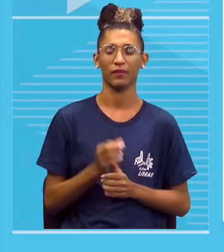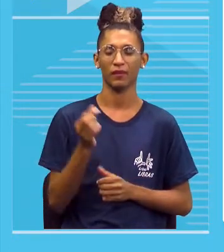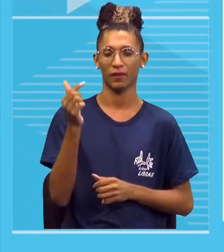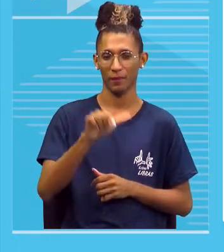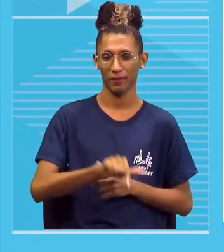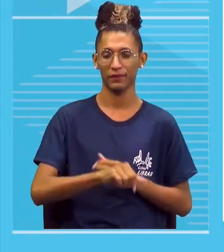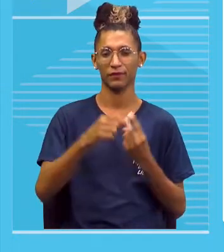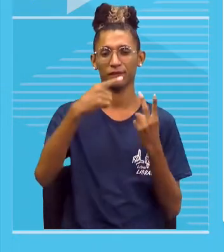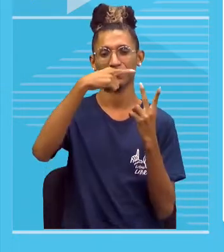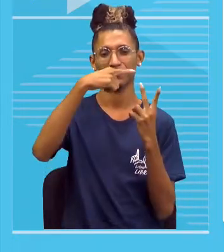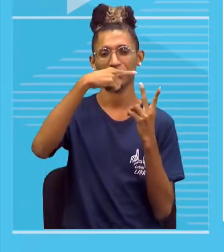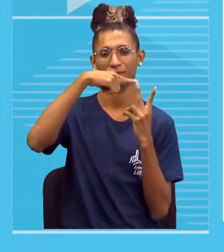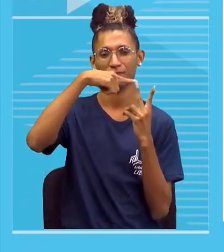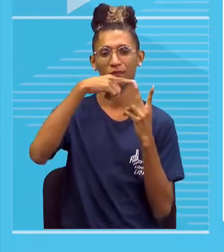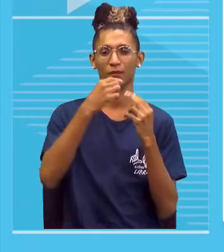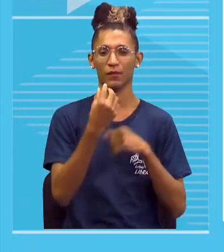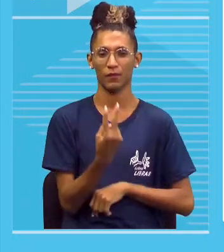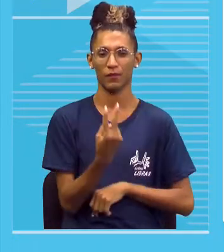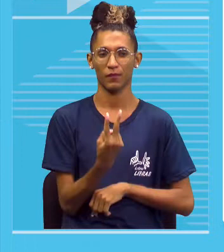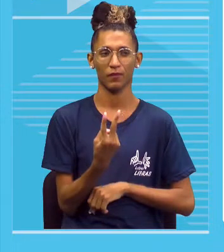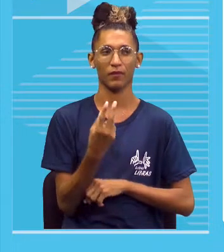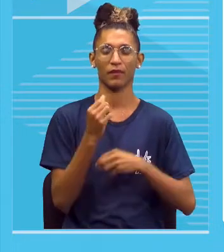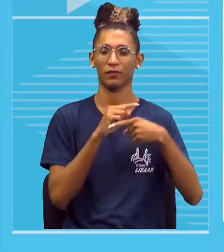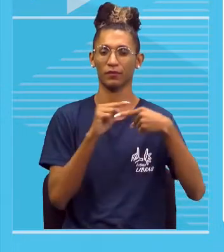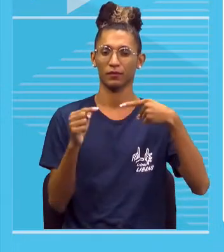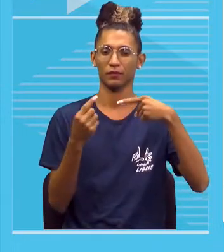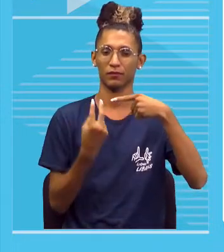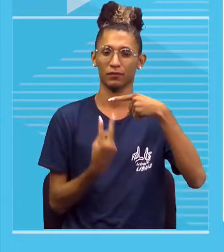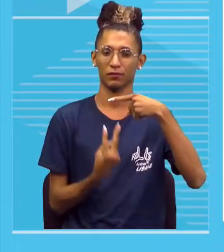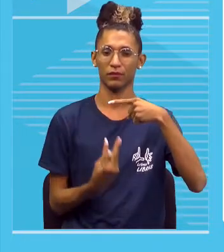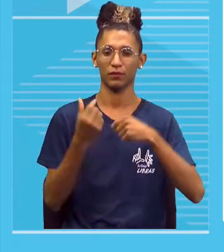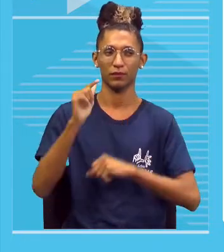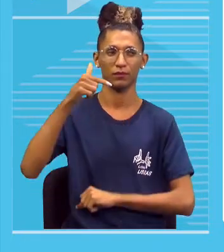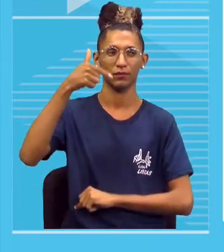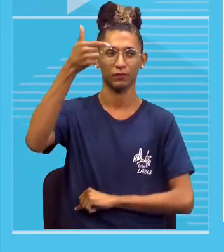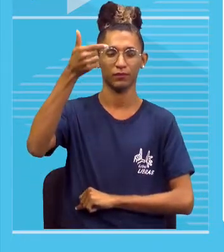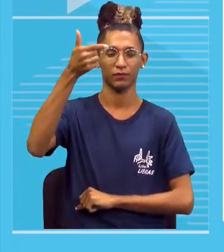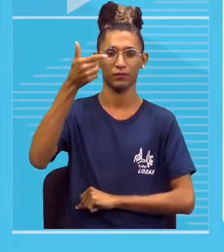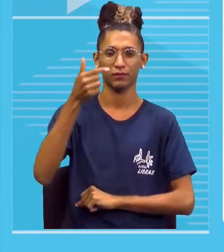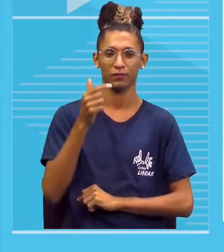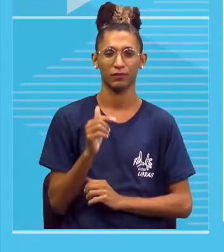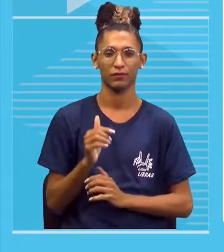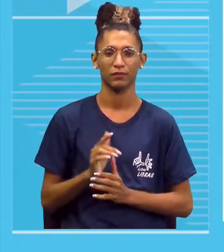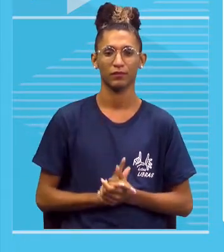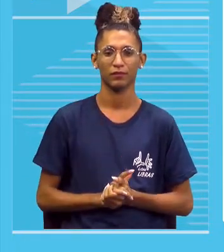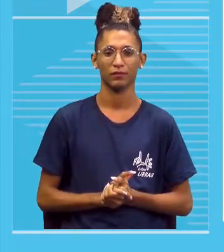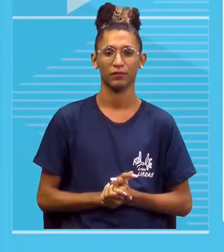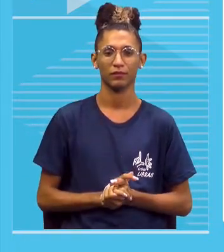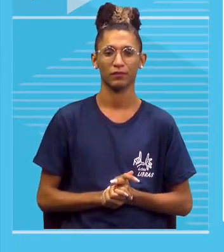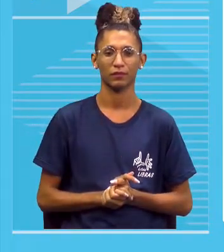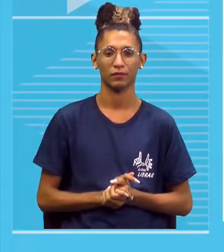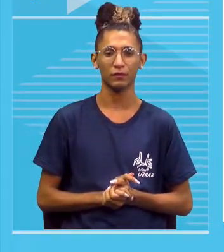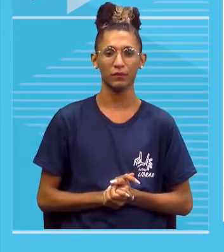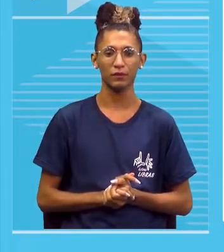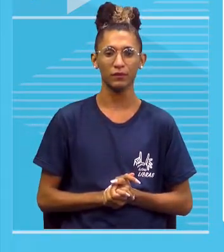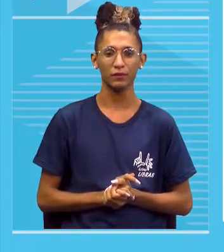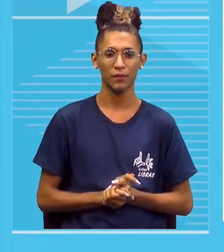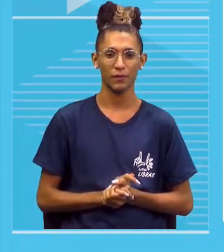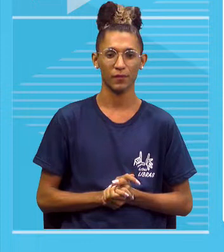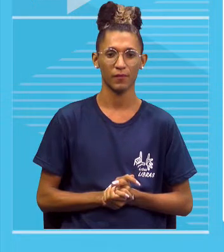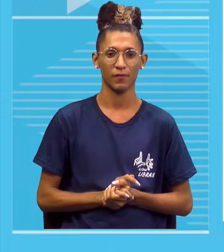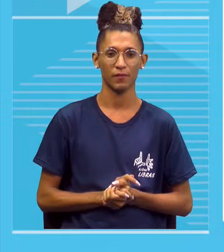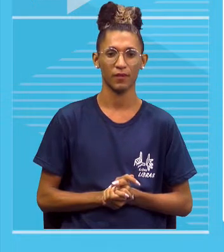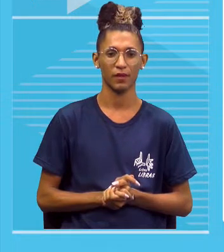aqui raiz de 2 sobre 2 ao quadrado então cosseno de